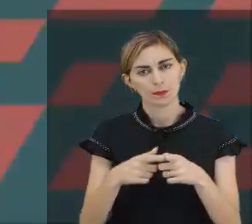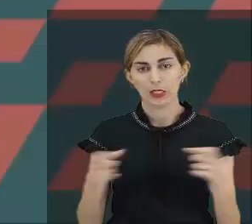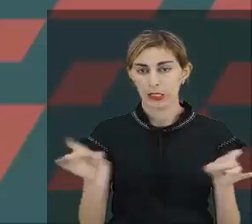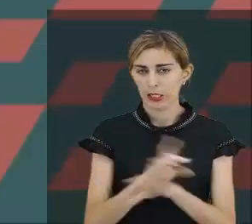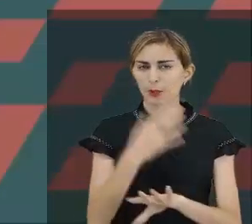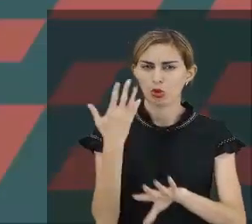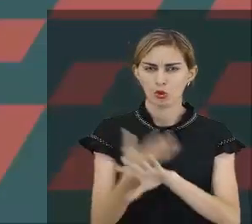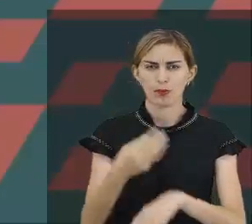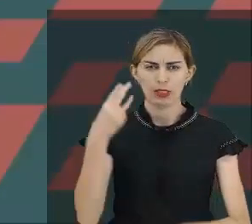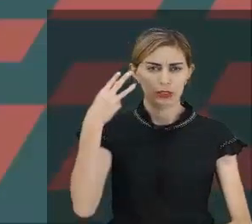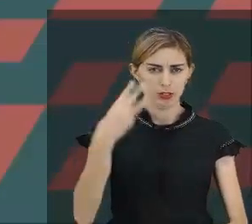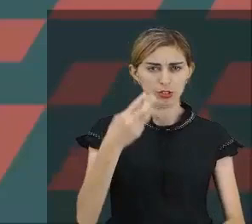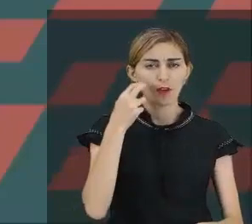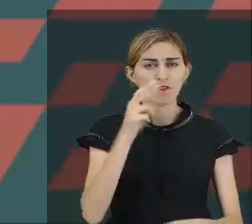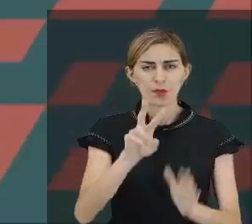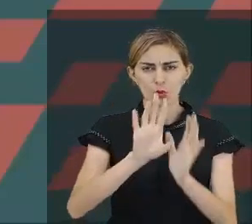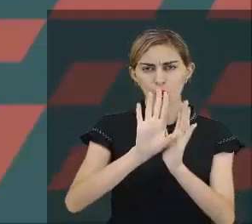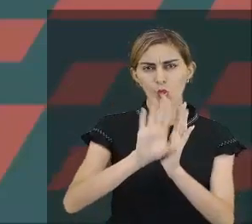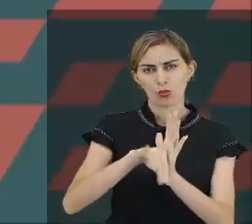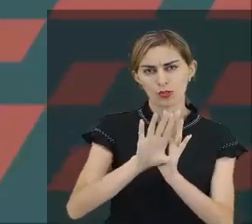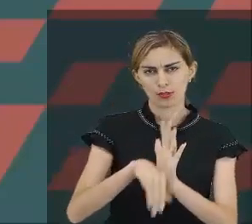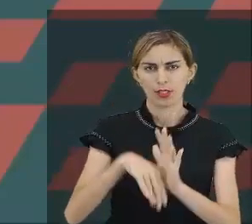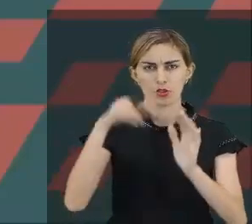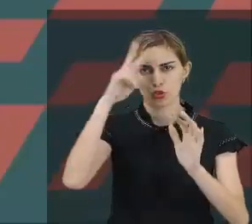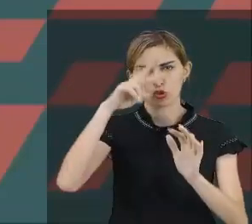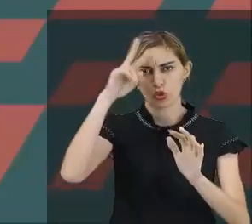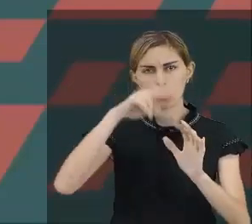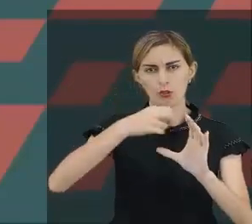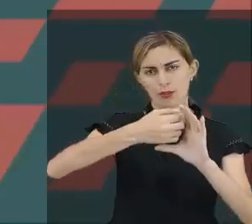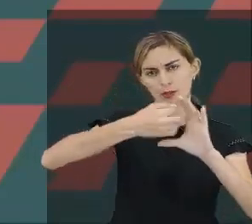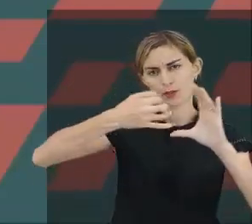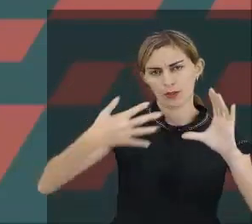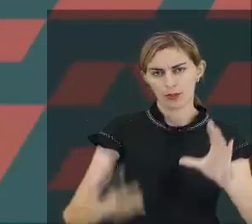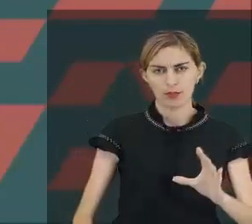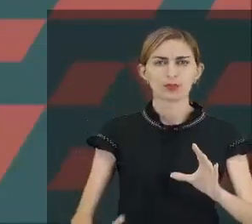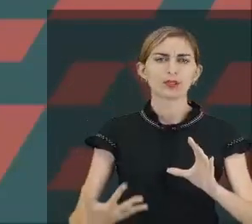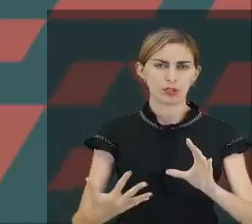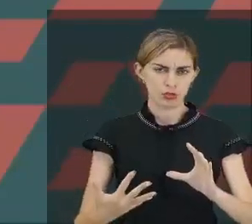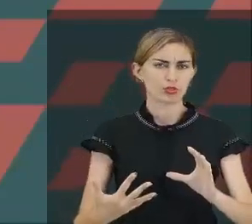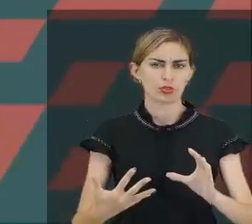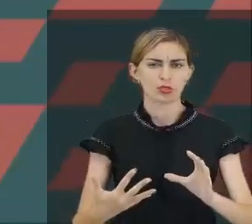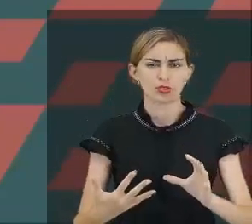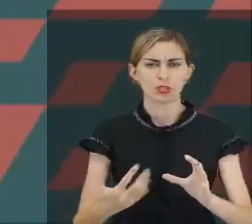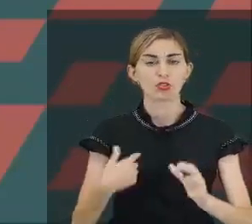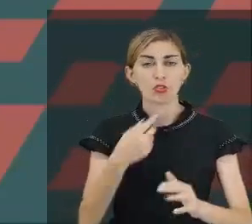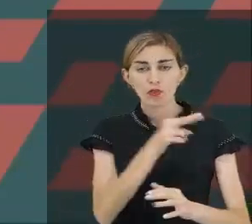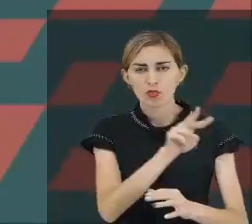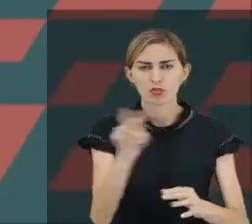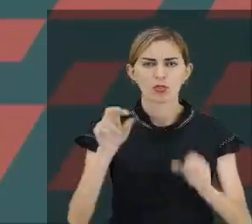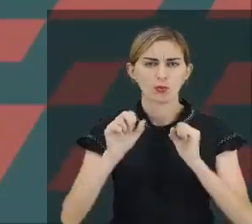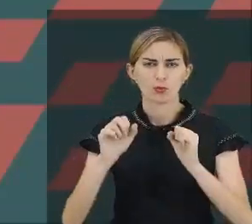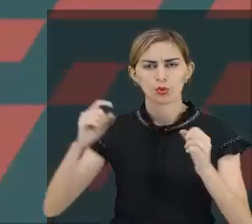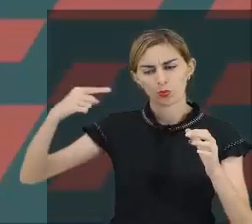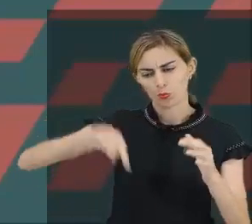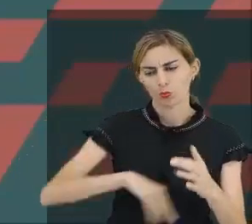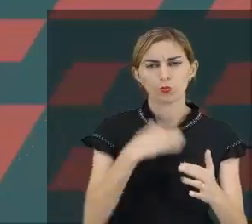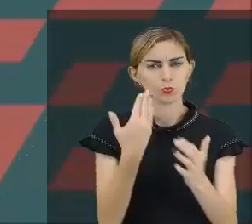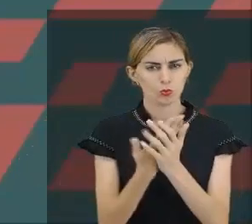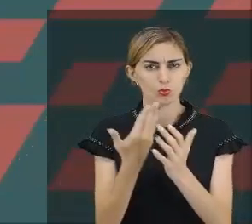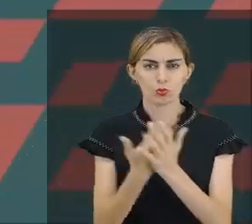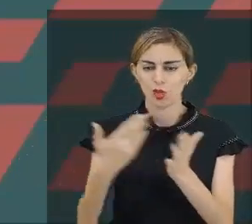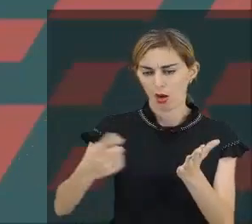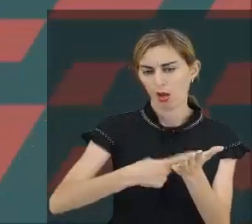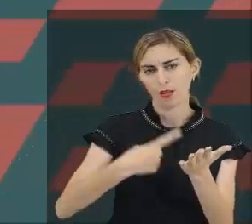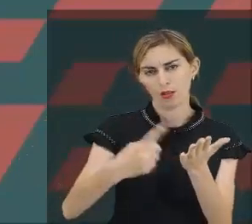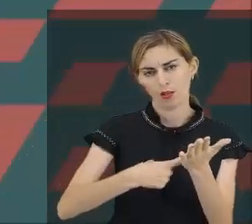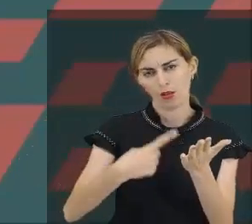Terminamos a competência 3, onde vimos conceito histórico, causas e características. Vocês vão poder se